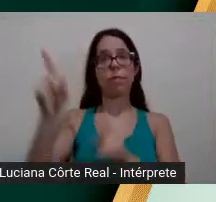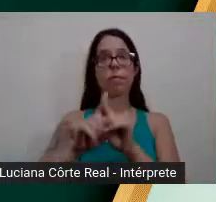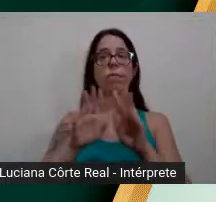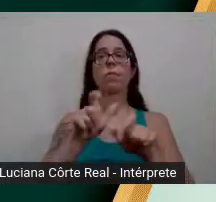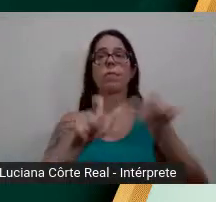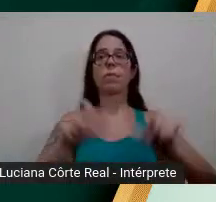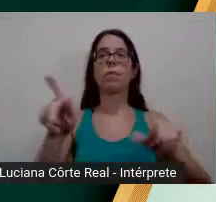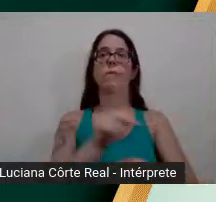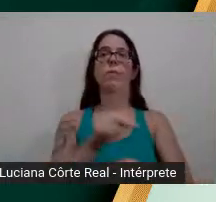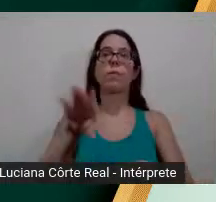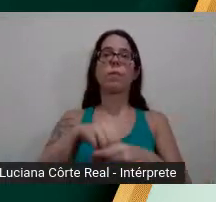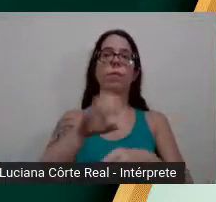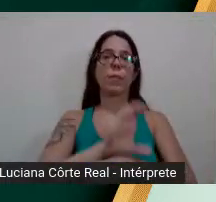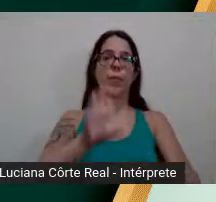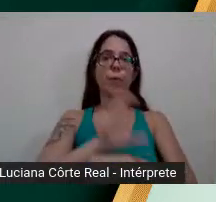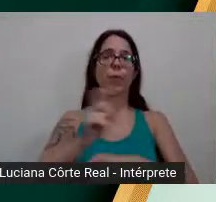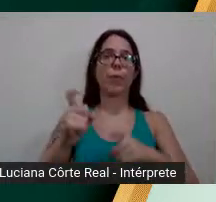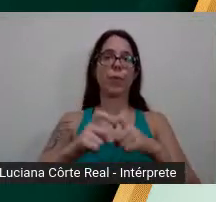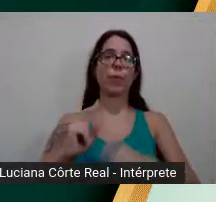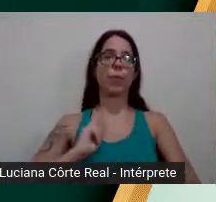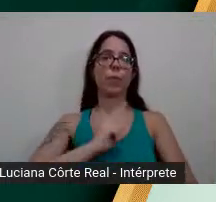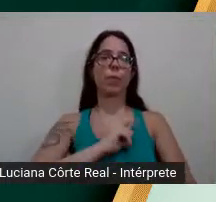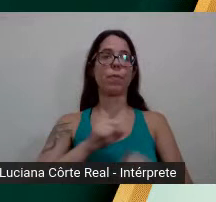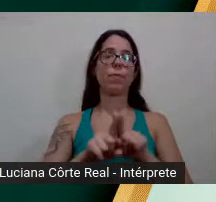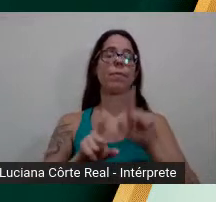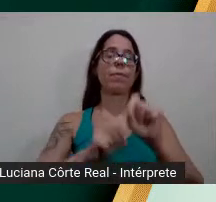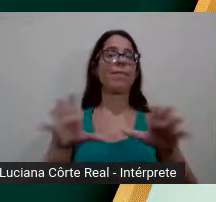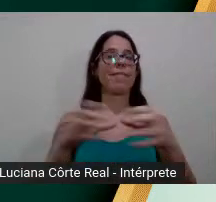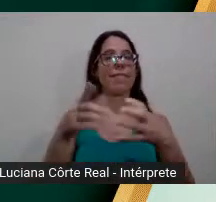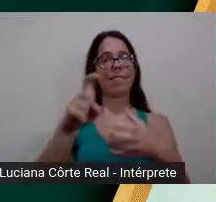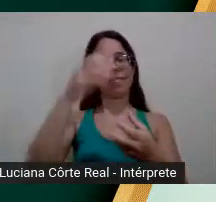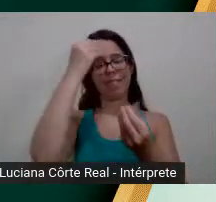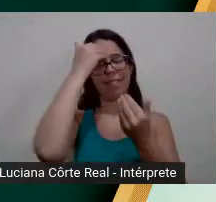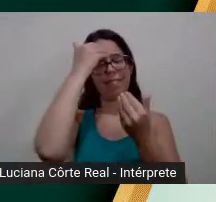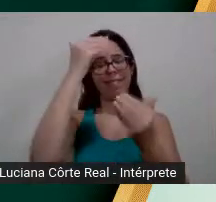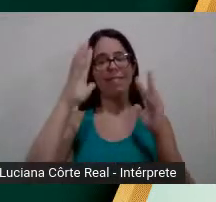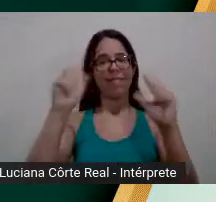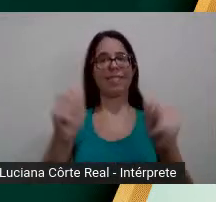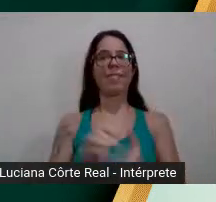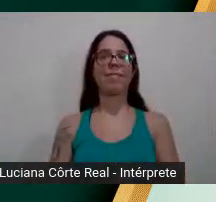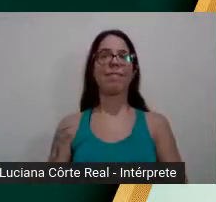de Medicina Veterinária e a Turma 15. Valeu, galera.